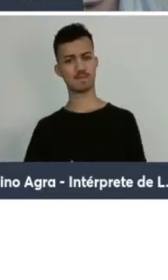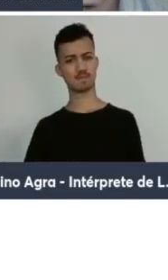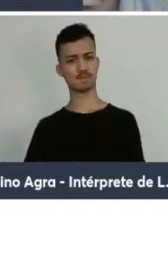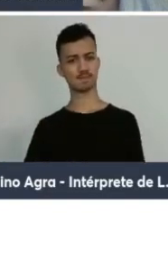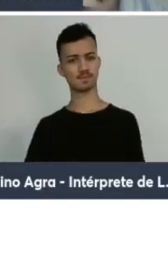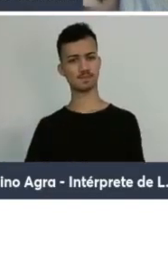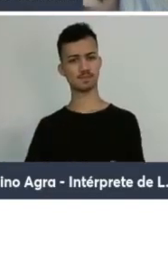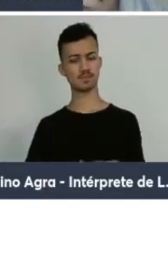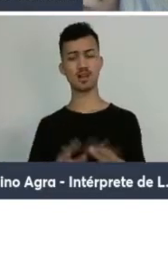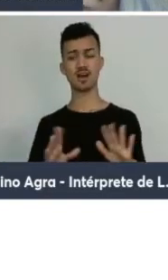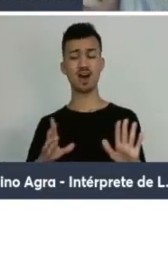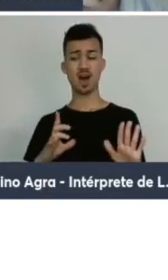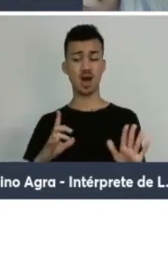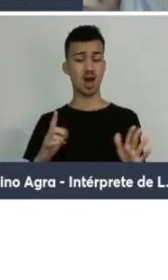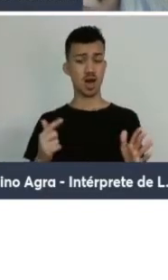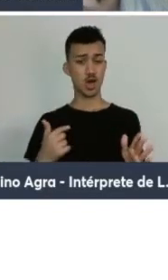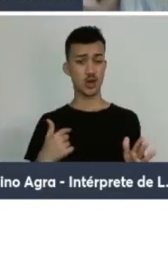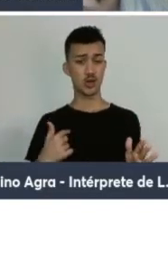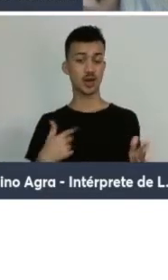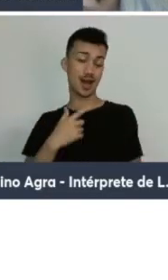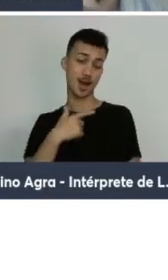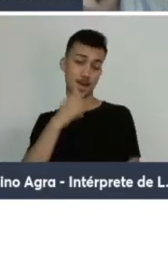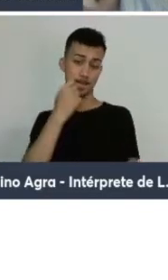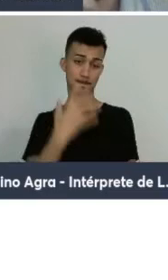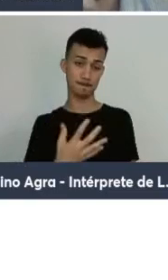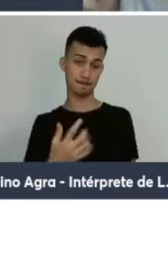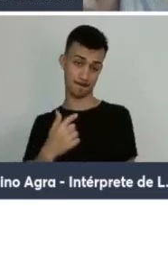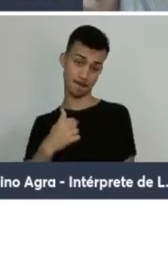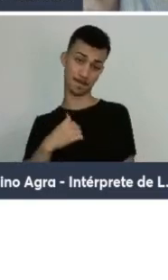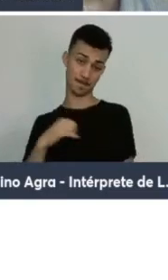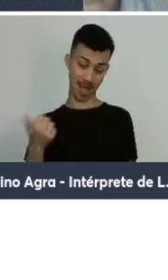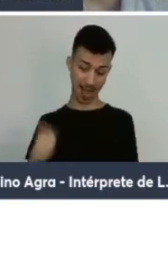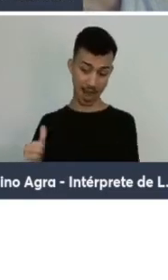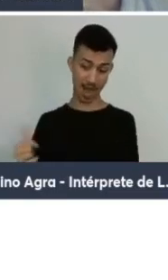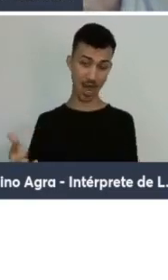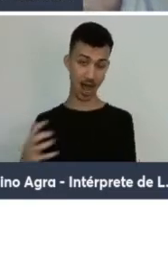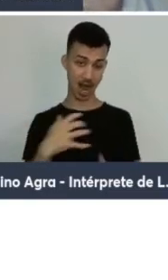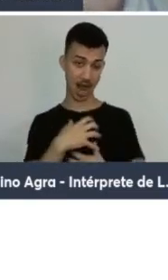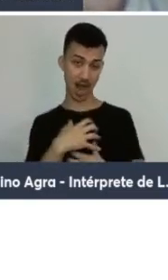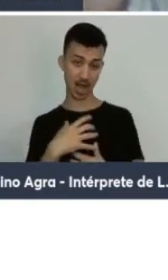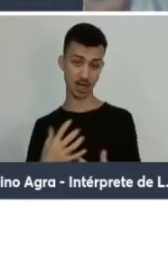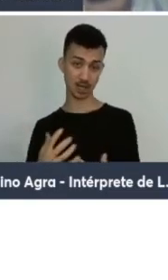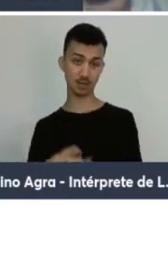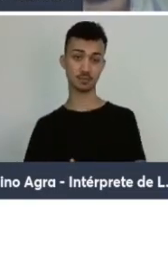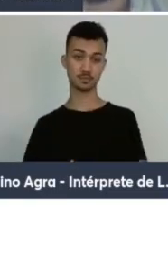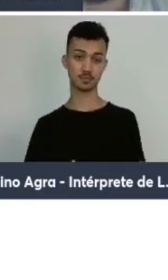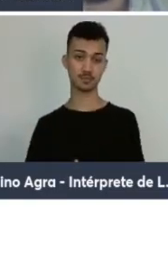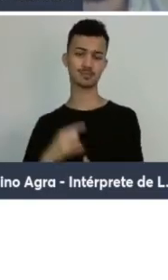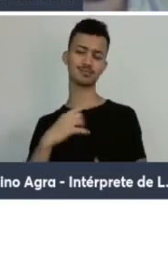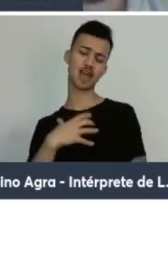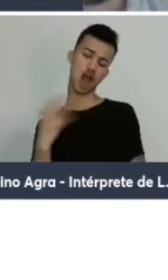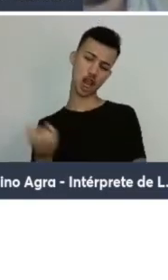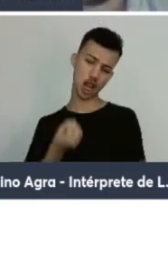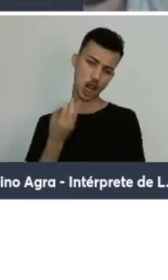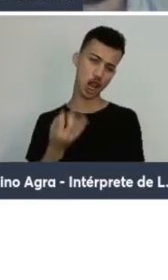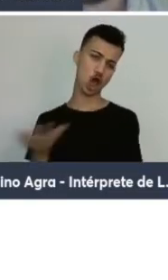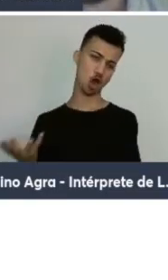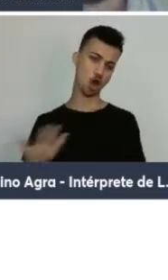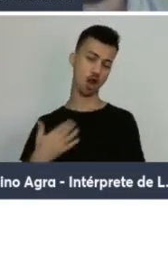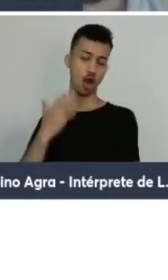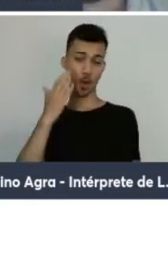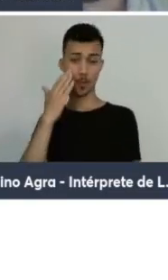preocupada. Engraçado, apesar de ser lésbica e ter necessidade de ter mais informação, de conviver mais com